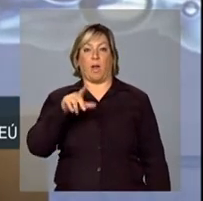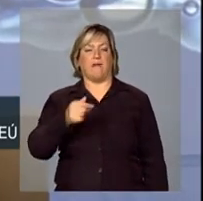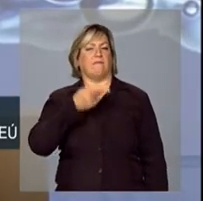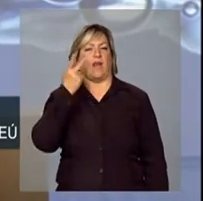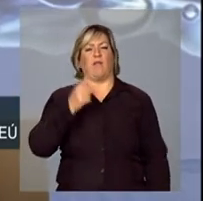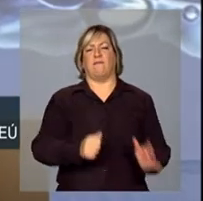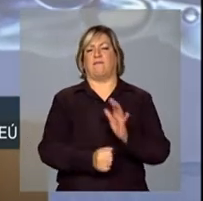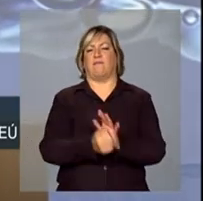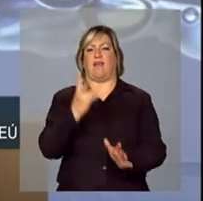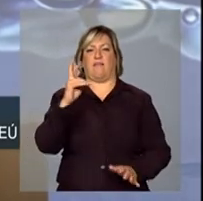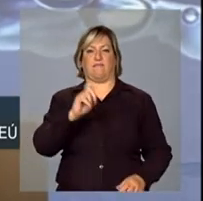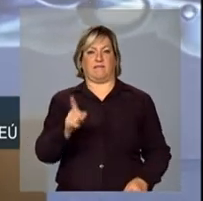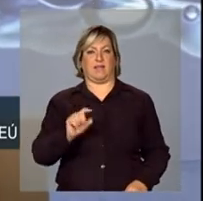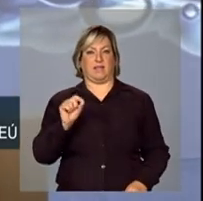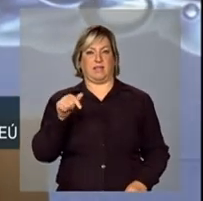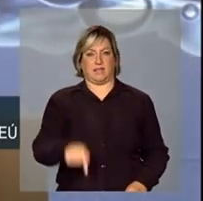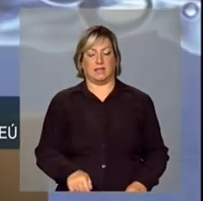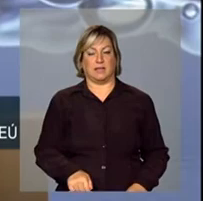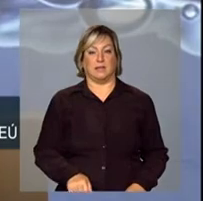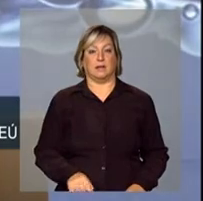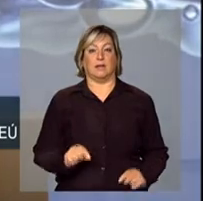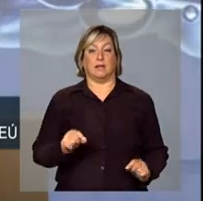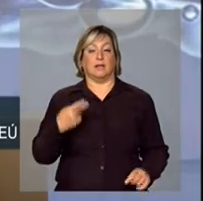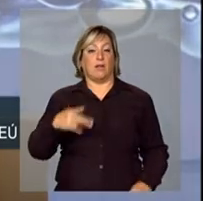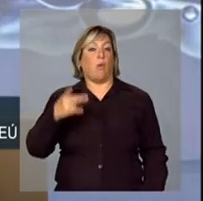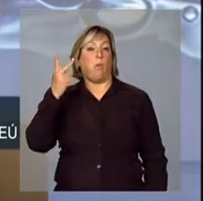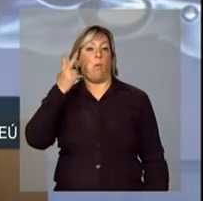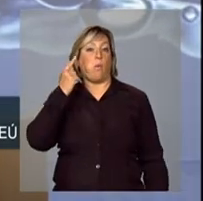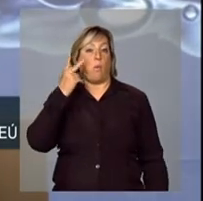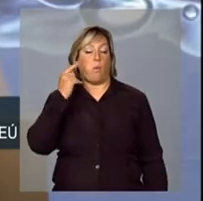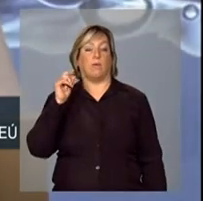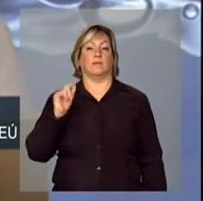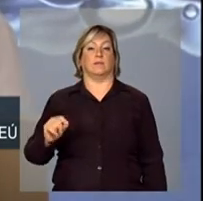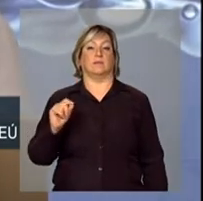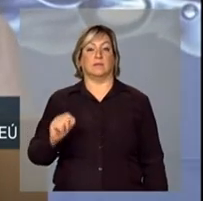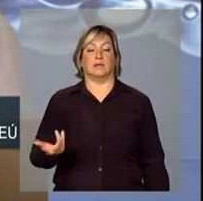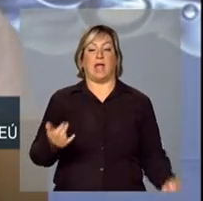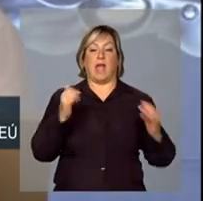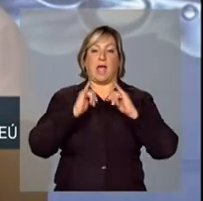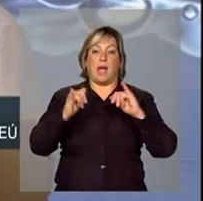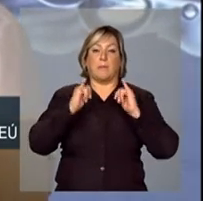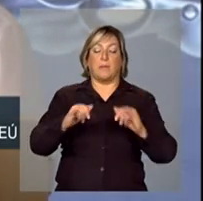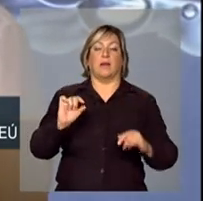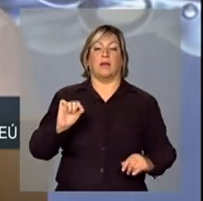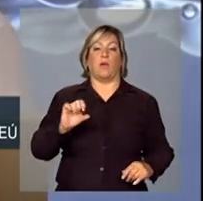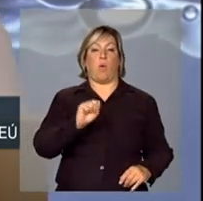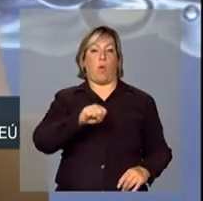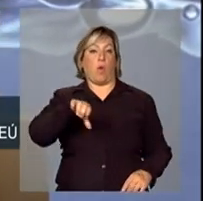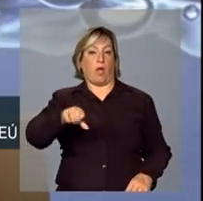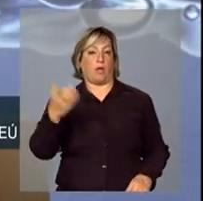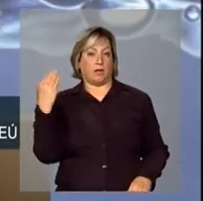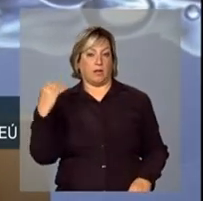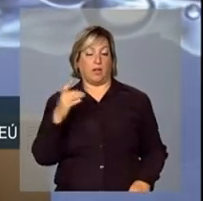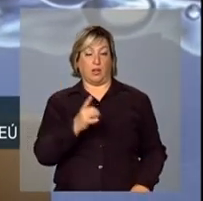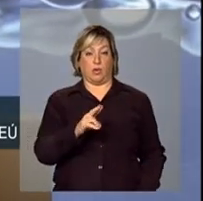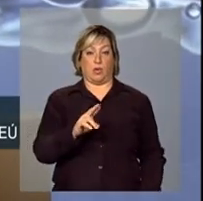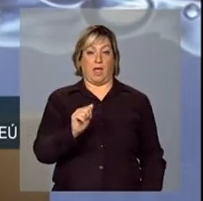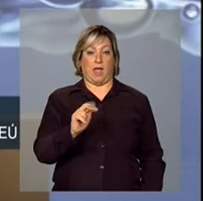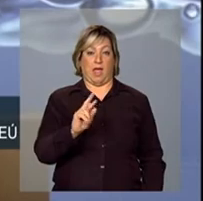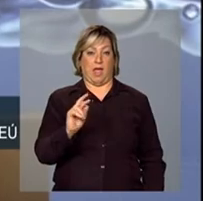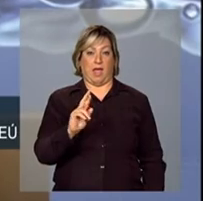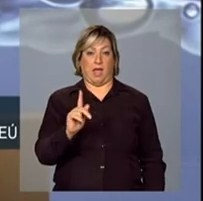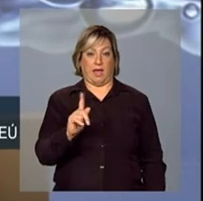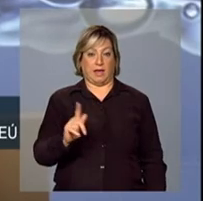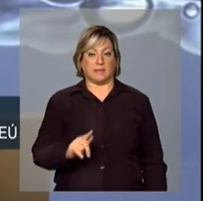aqui, que vindo do Ceará, na campanha de 89, o doutor Arraes, que foi